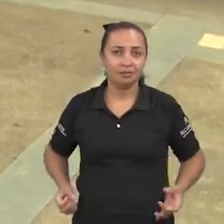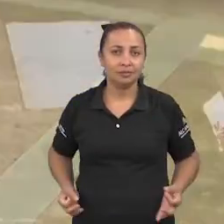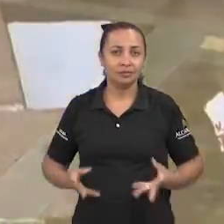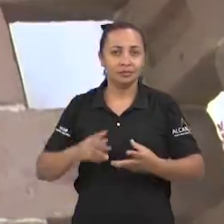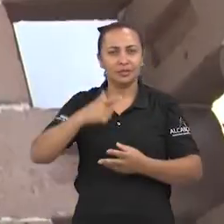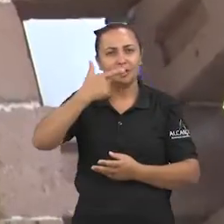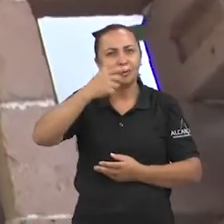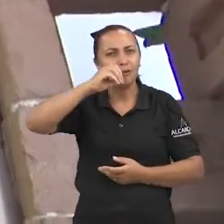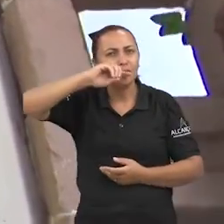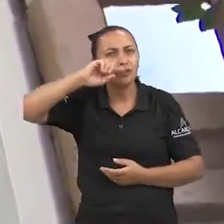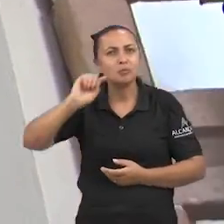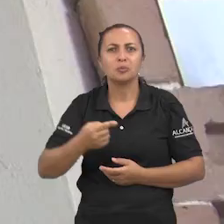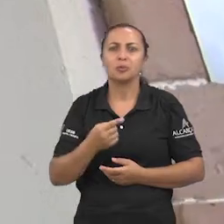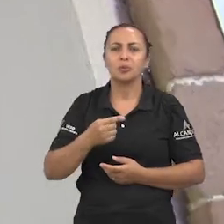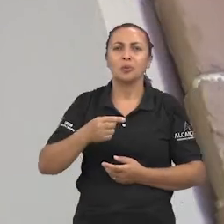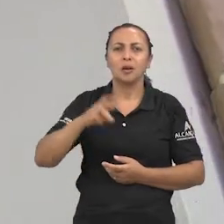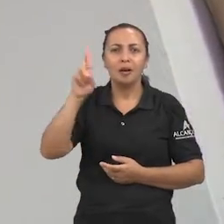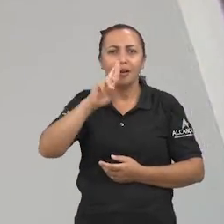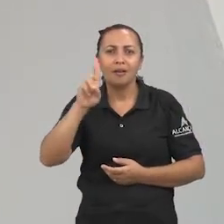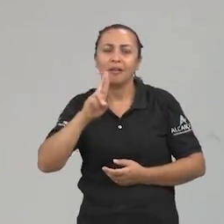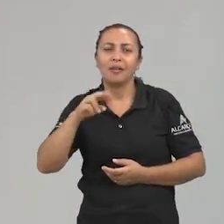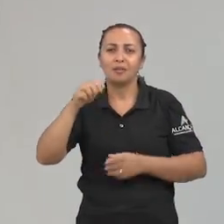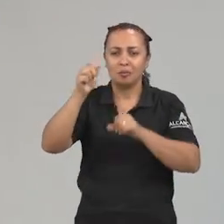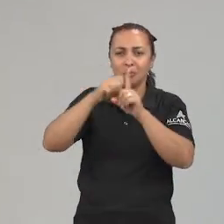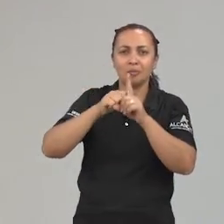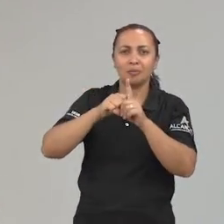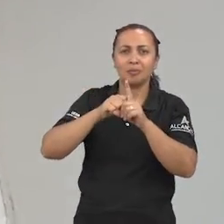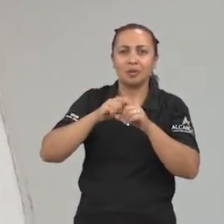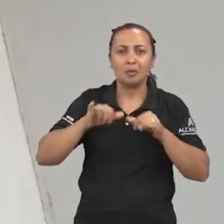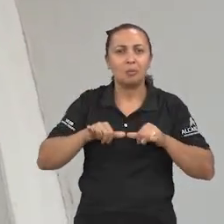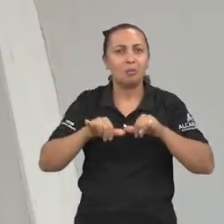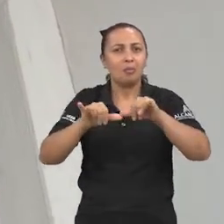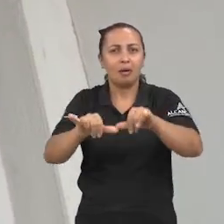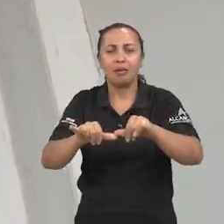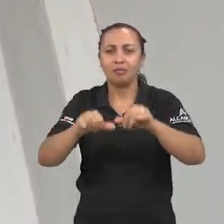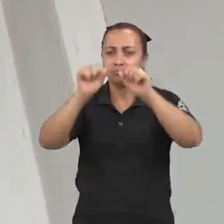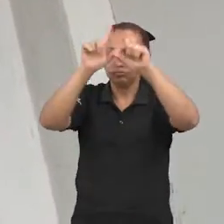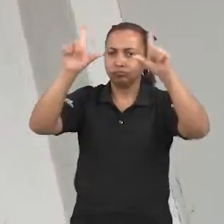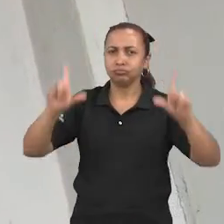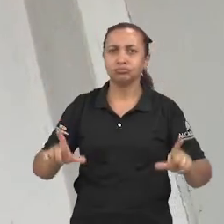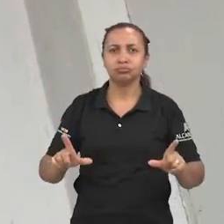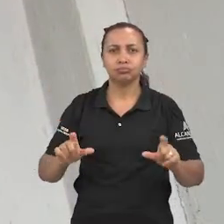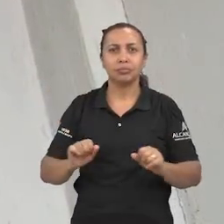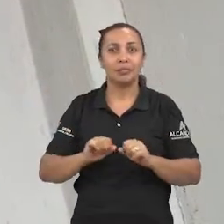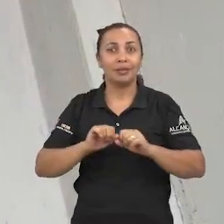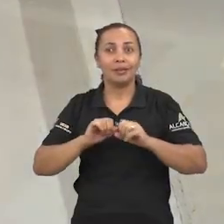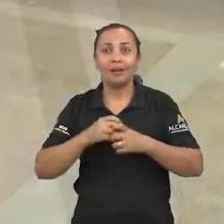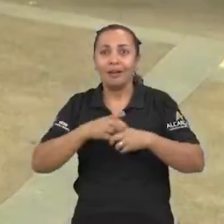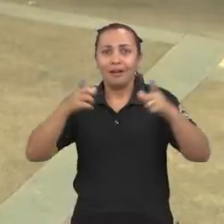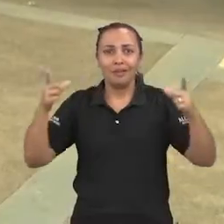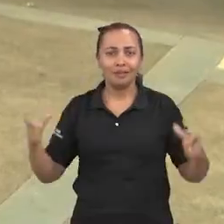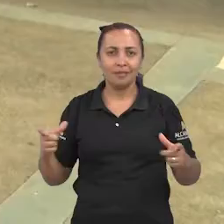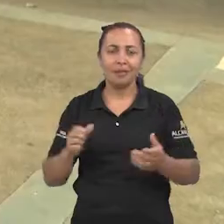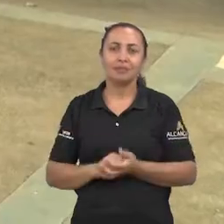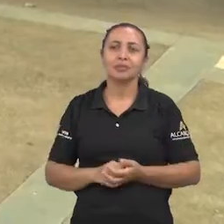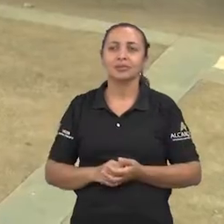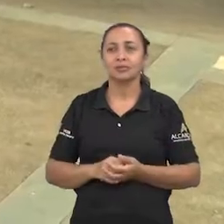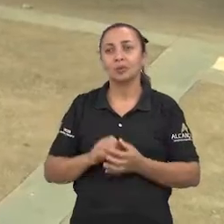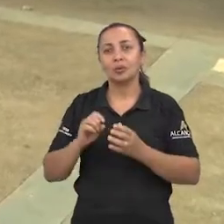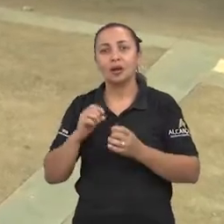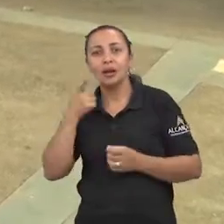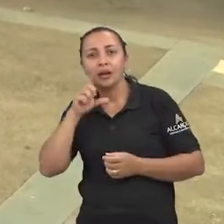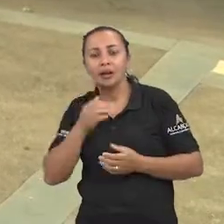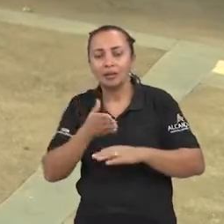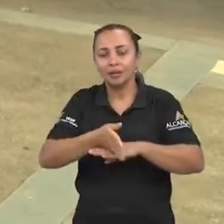mil reais de energia por mês, o supermercado, uma loja de grande atacado, né? Então ela entra como lucro, ela deixou de ser um